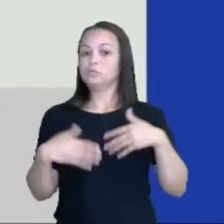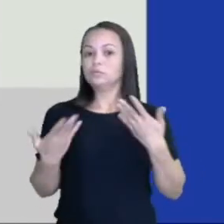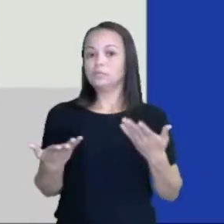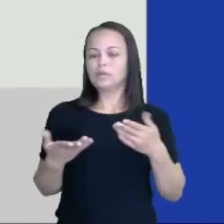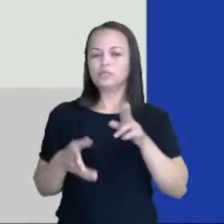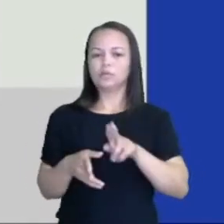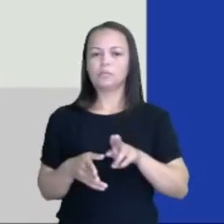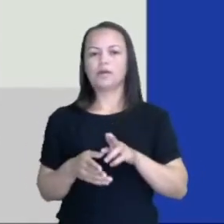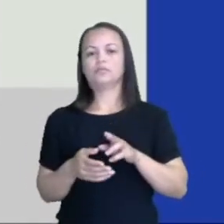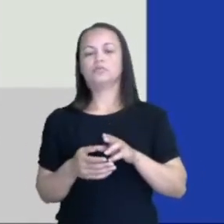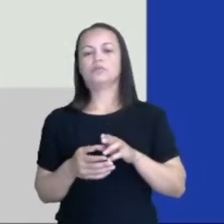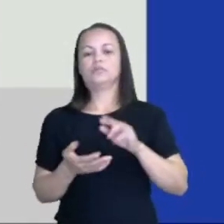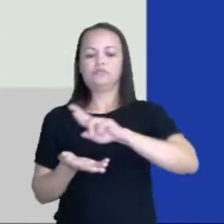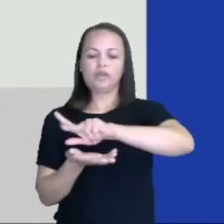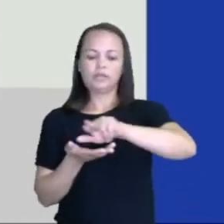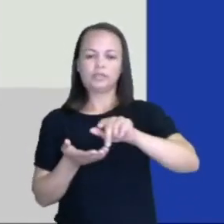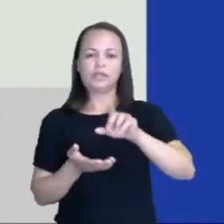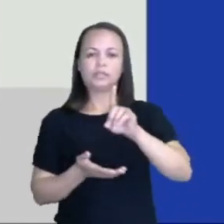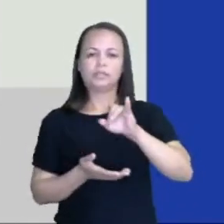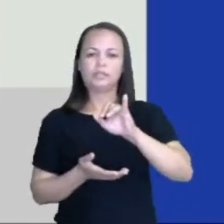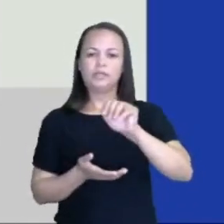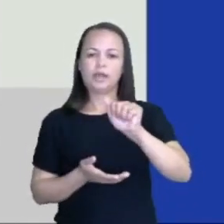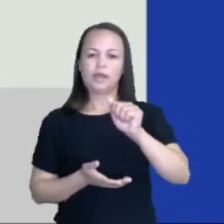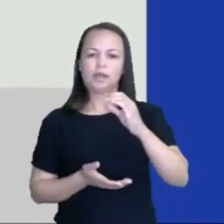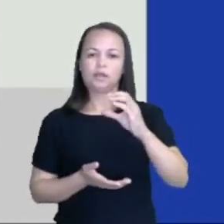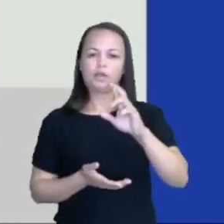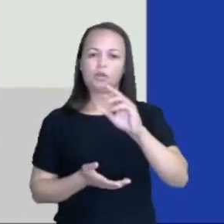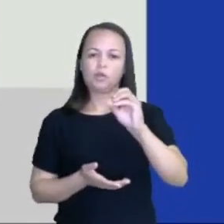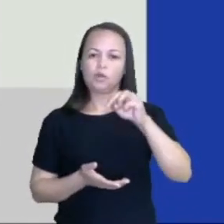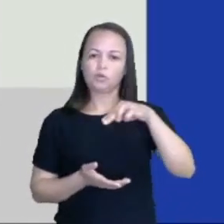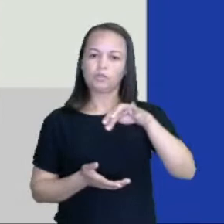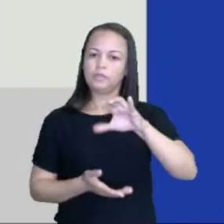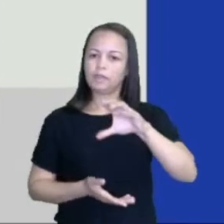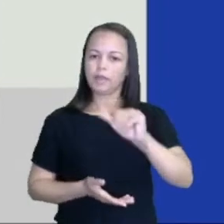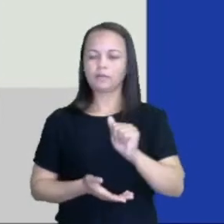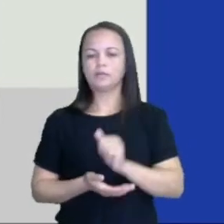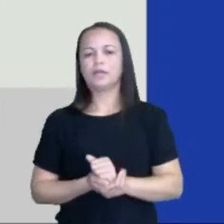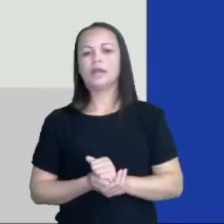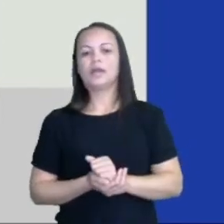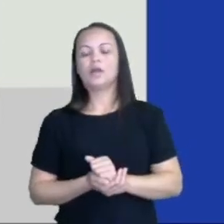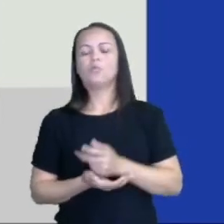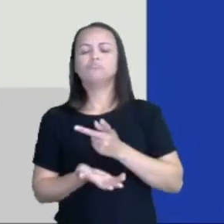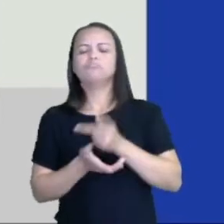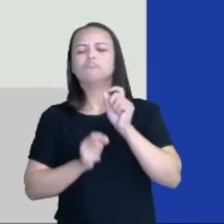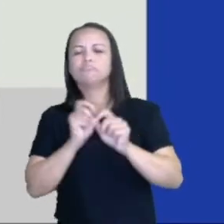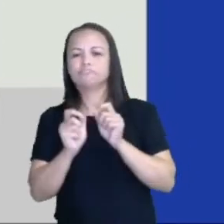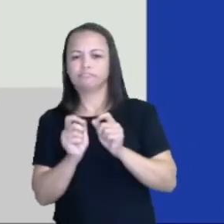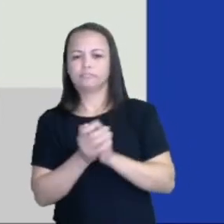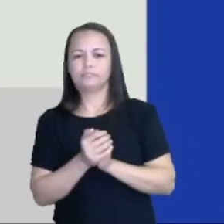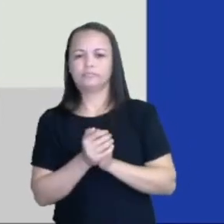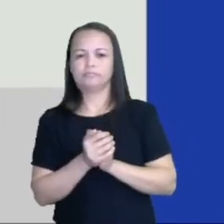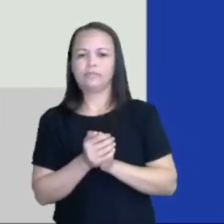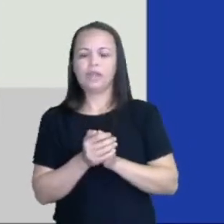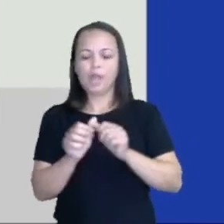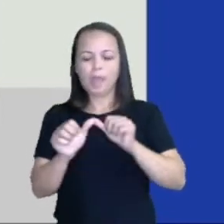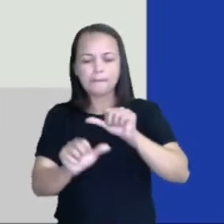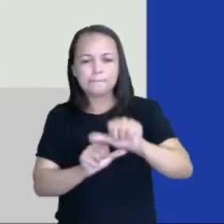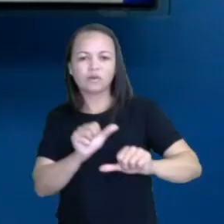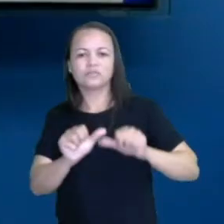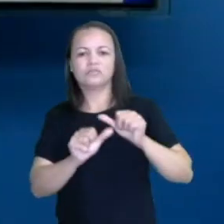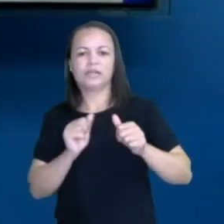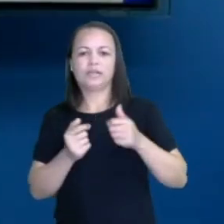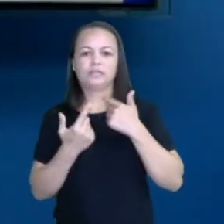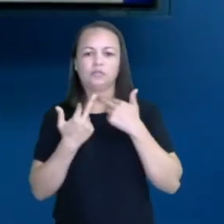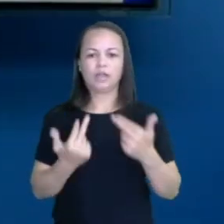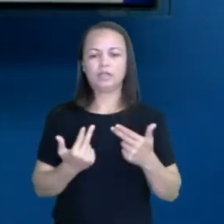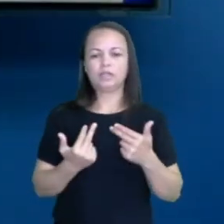variação diacrônica. E o que é isso? É quando acontecem modificações na língua por conta da evolução temporal. O que é que eu estou querendo dizer